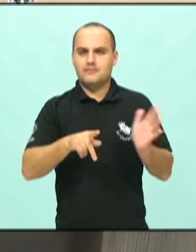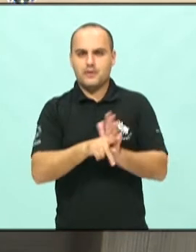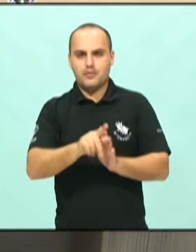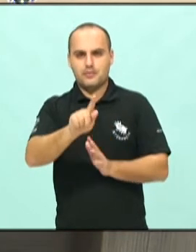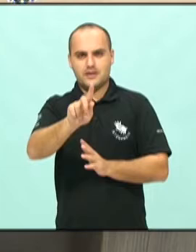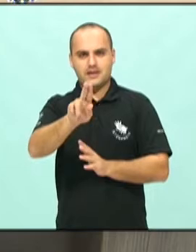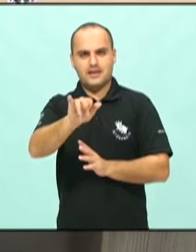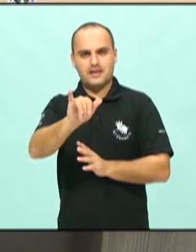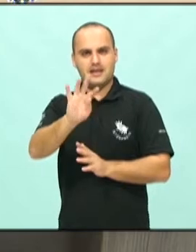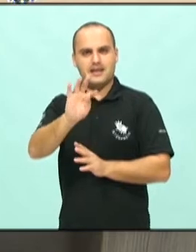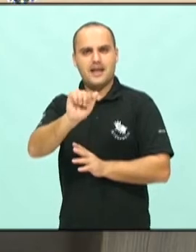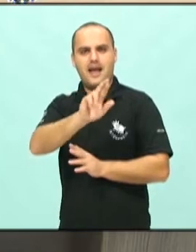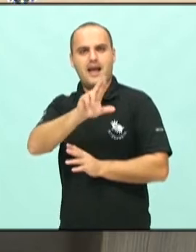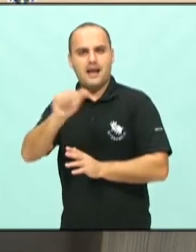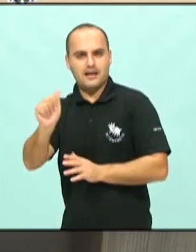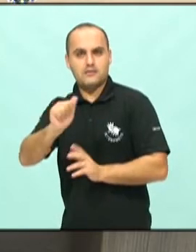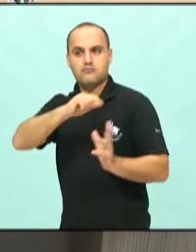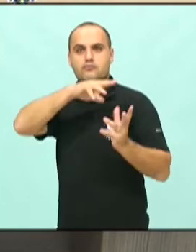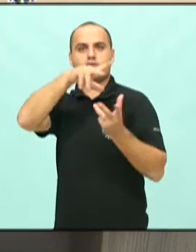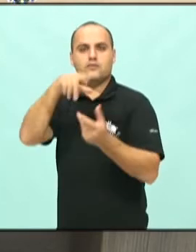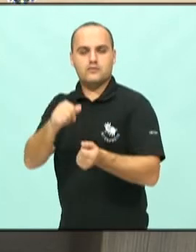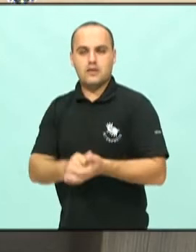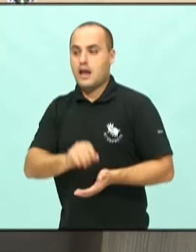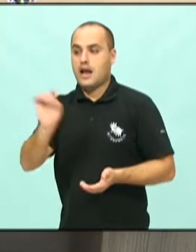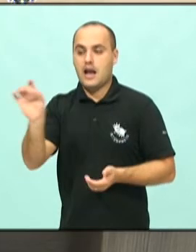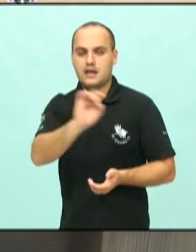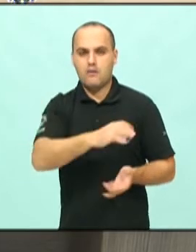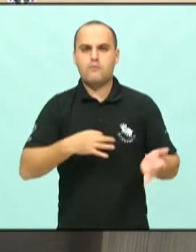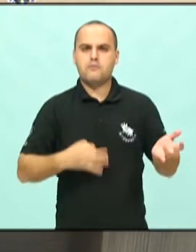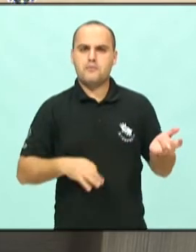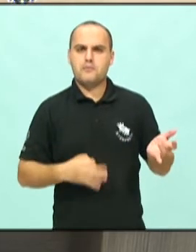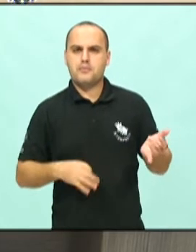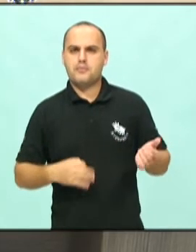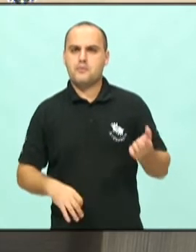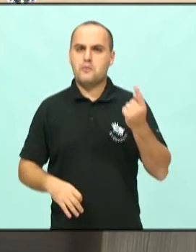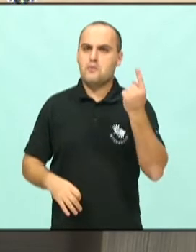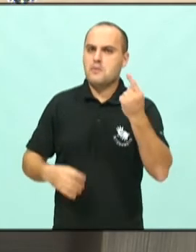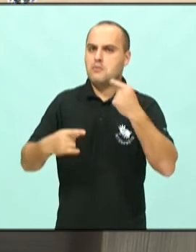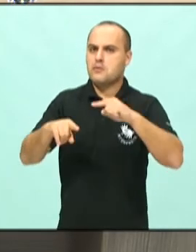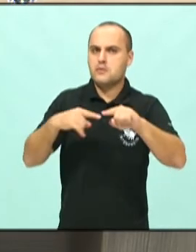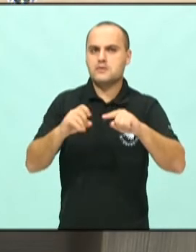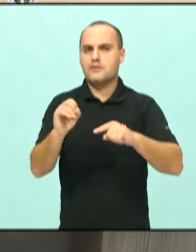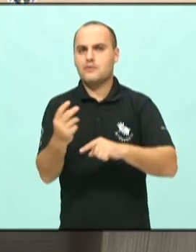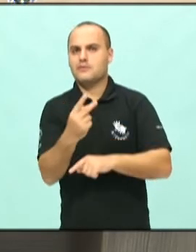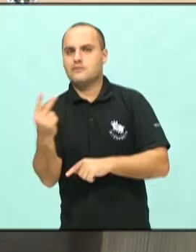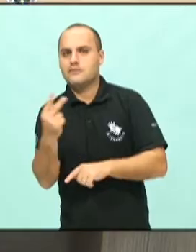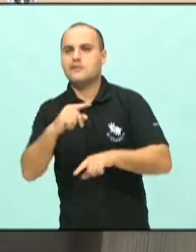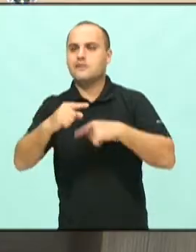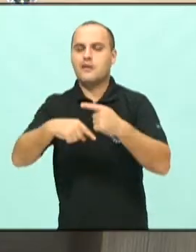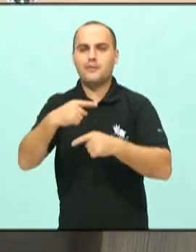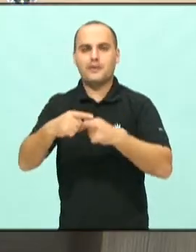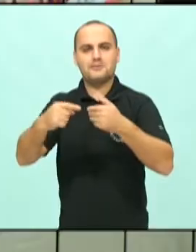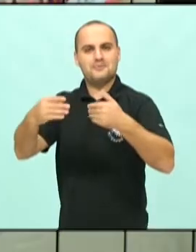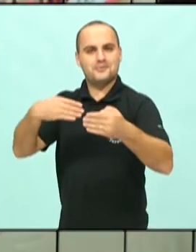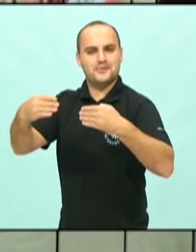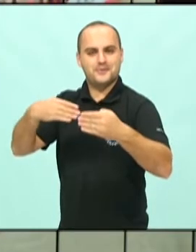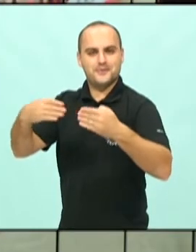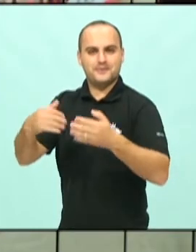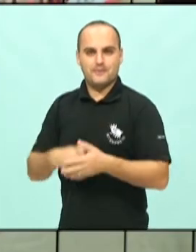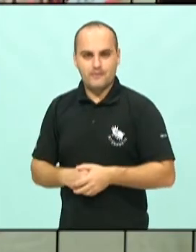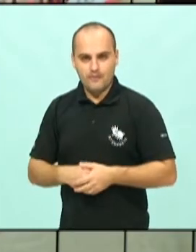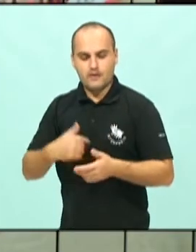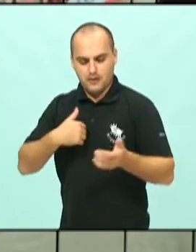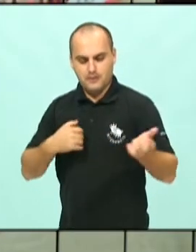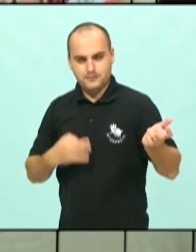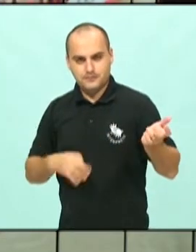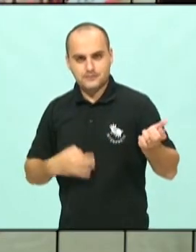do Mundo, o último dia, onde cada um toca um pouquinho, uma música ou duas sua, e rolam as interações, né? Então eu tive a alegria de